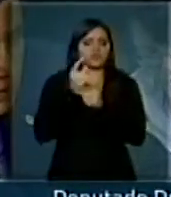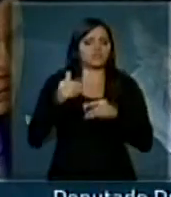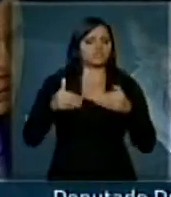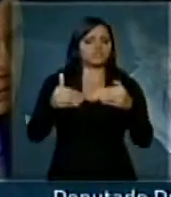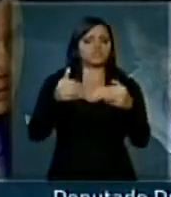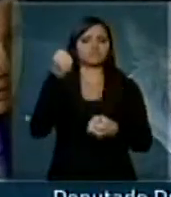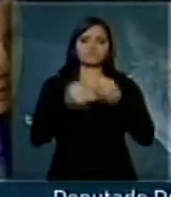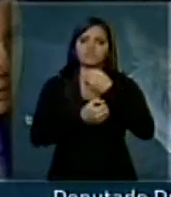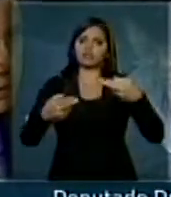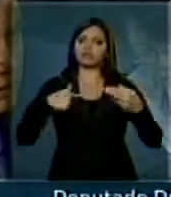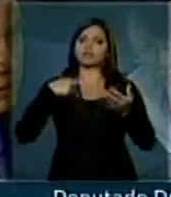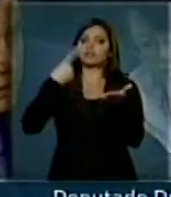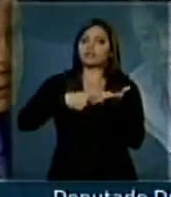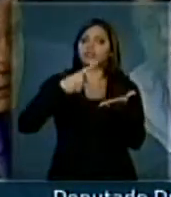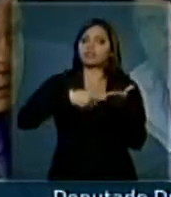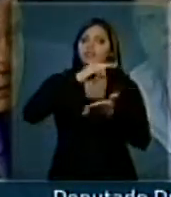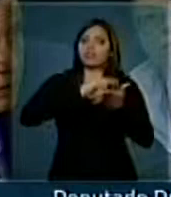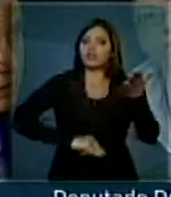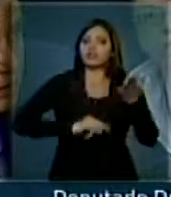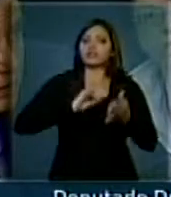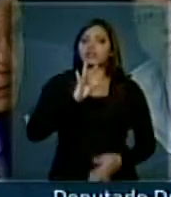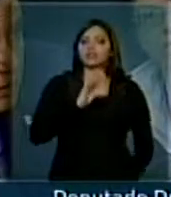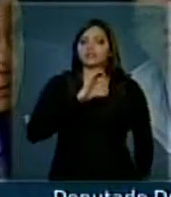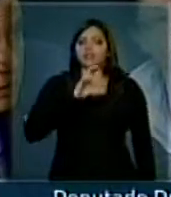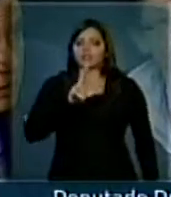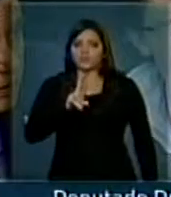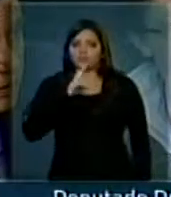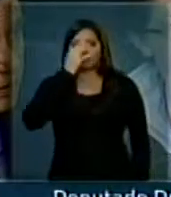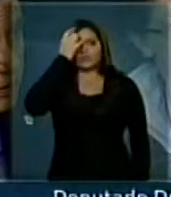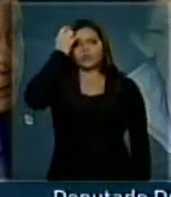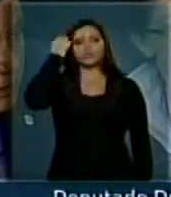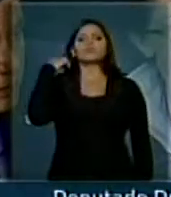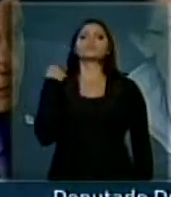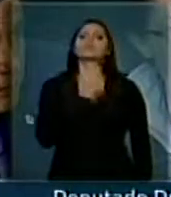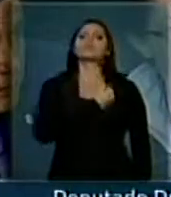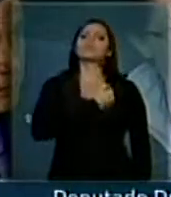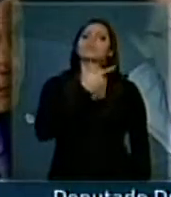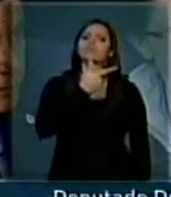um acórdão do Tribunal de Contas da União, de número